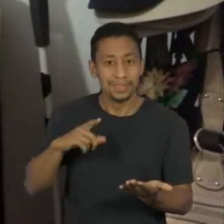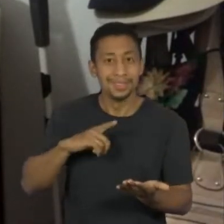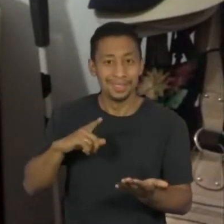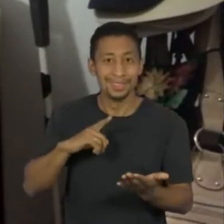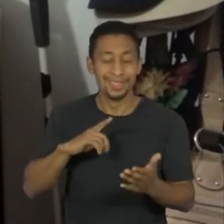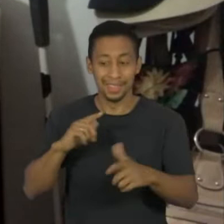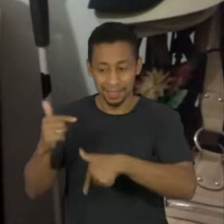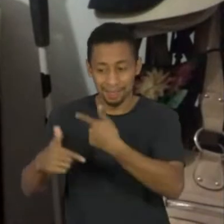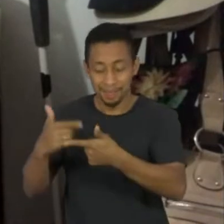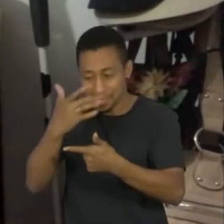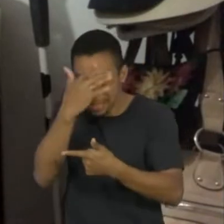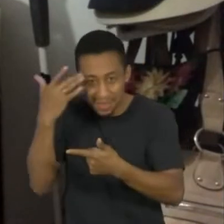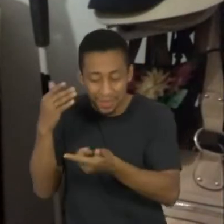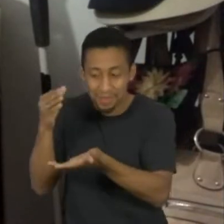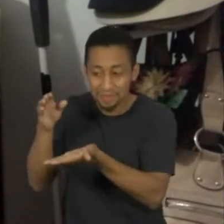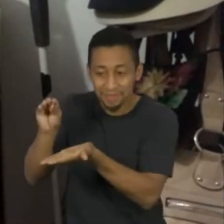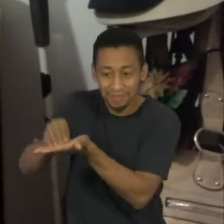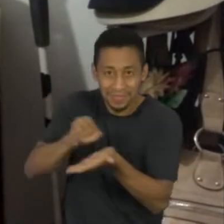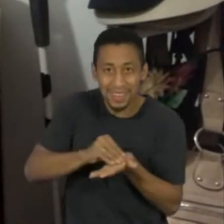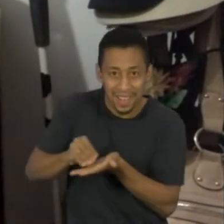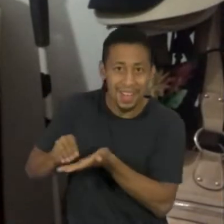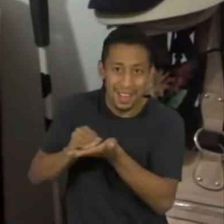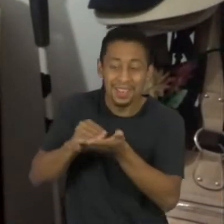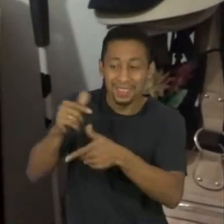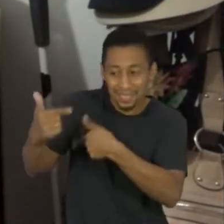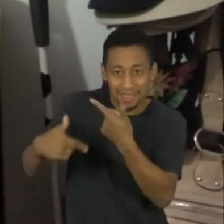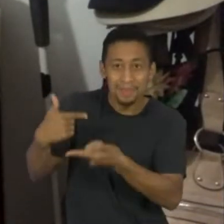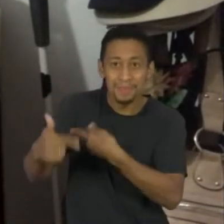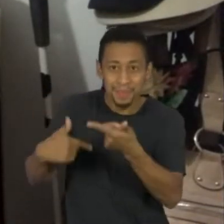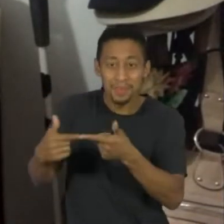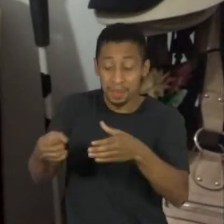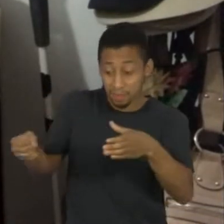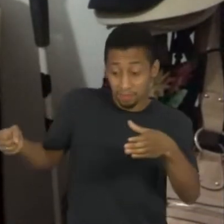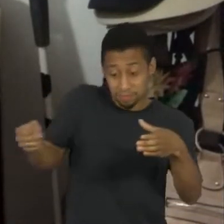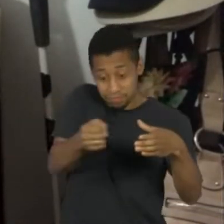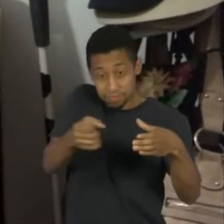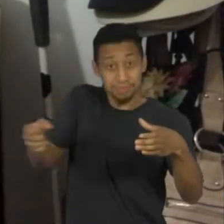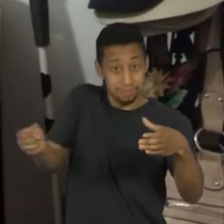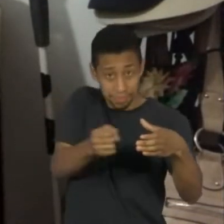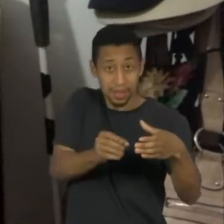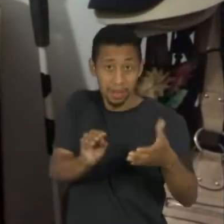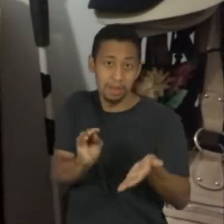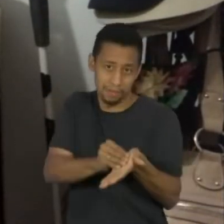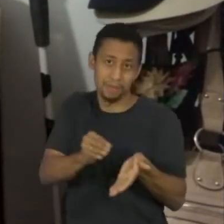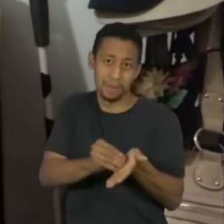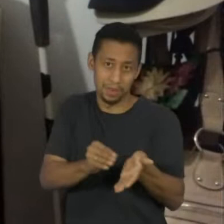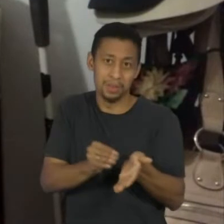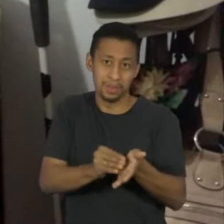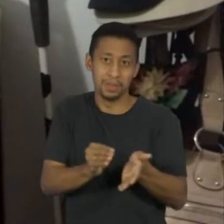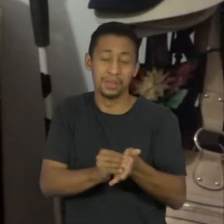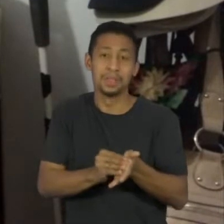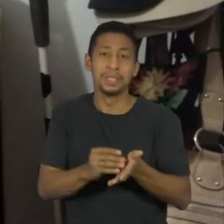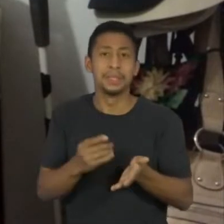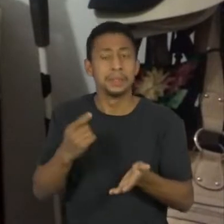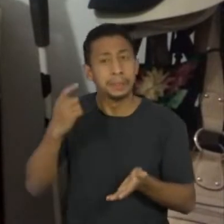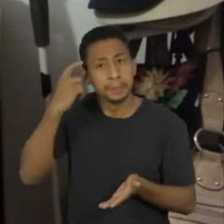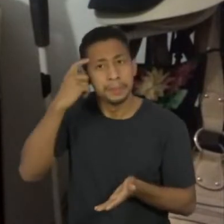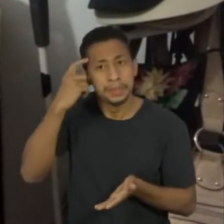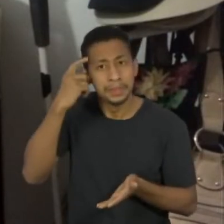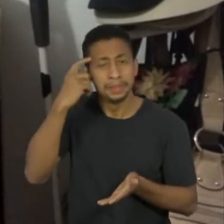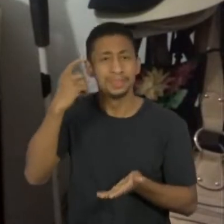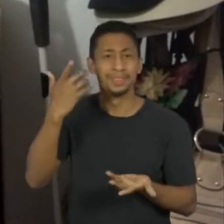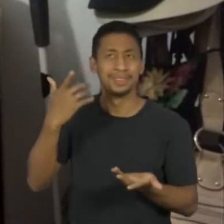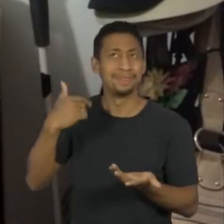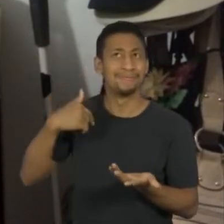fora do mercado e gente que pode estar produzindo, que pode estar melhorando de vida. Então, são pontos que eu acho que a gente ainda